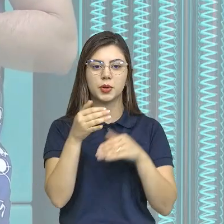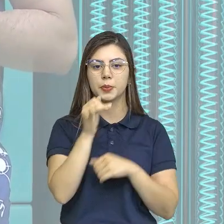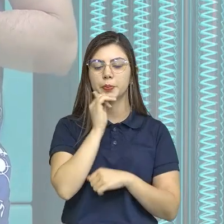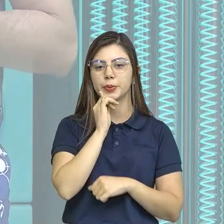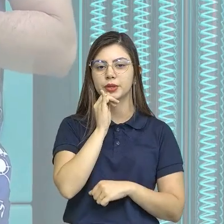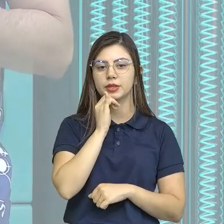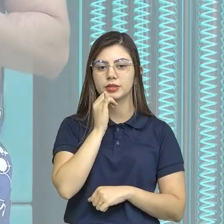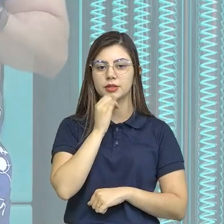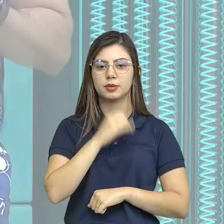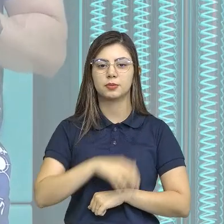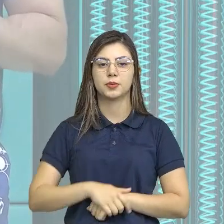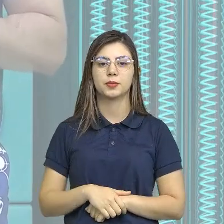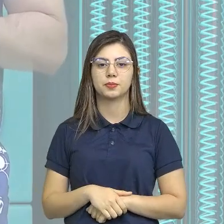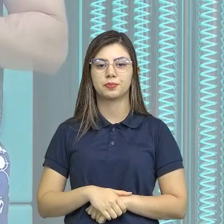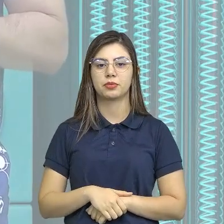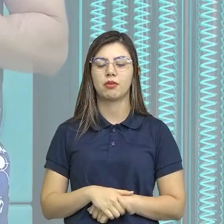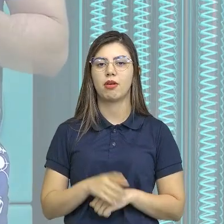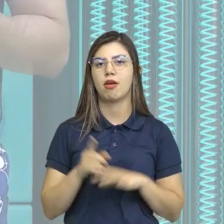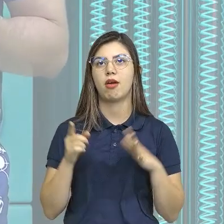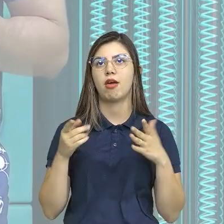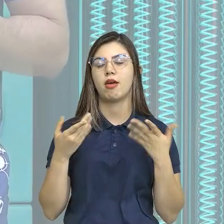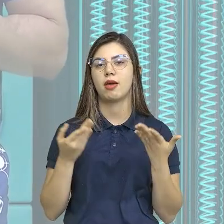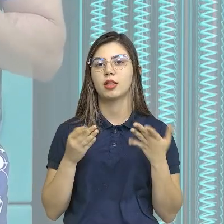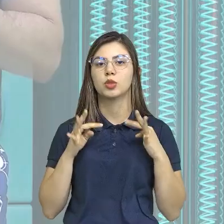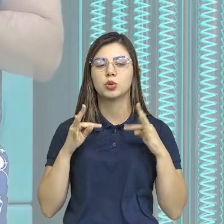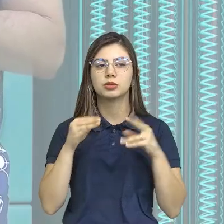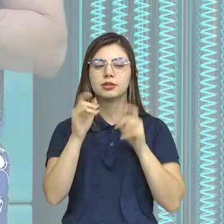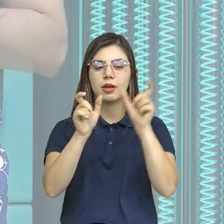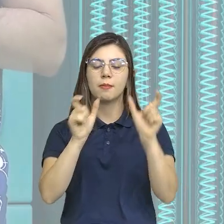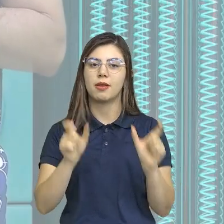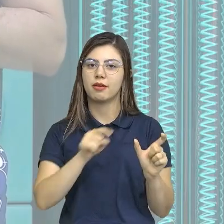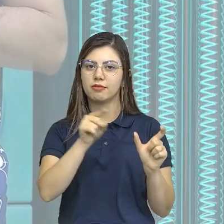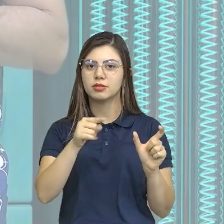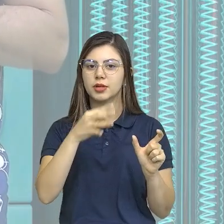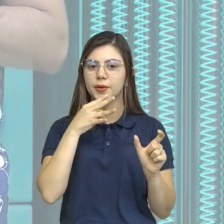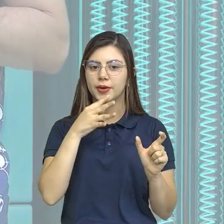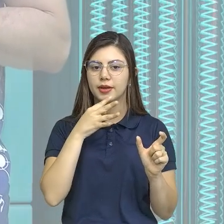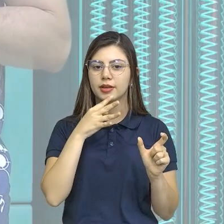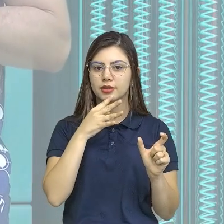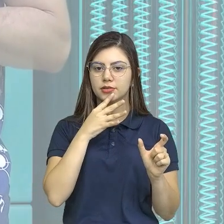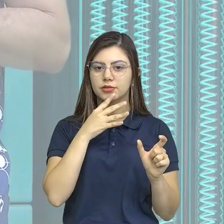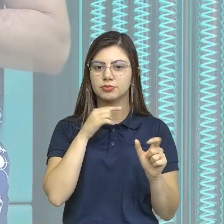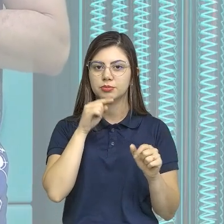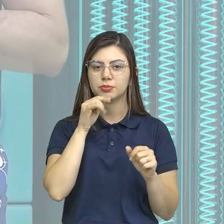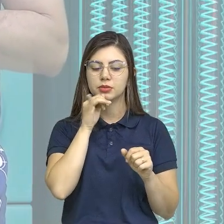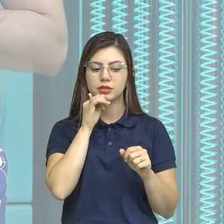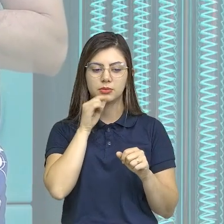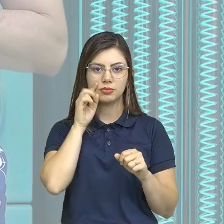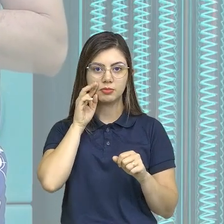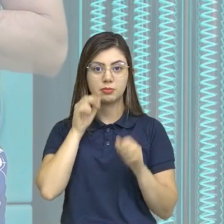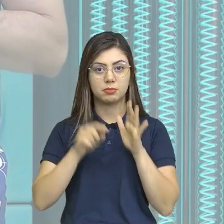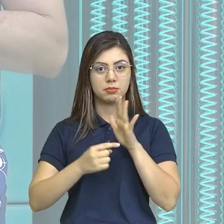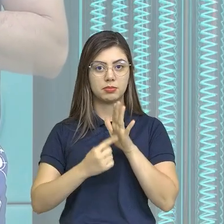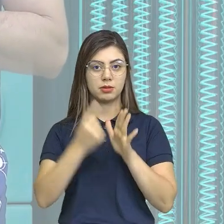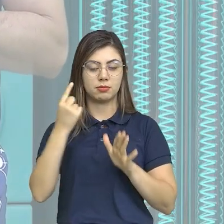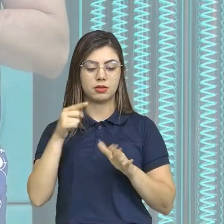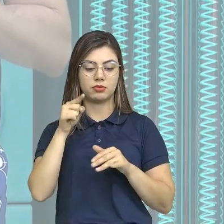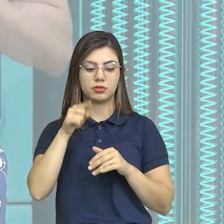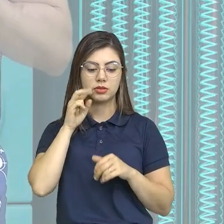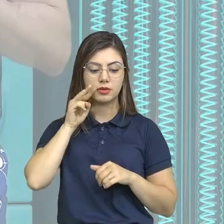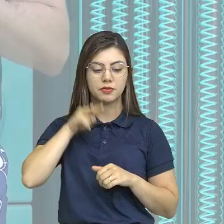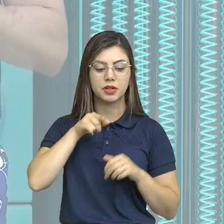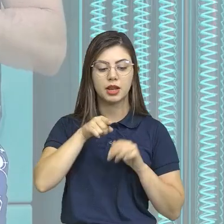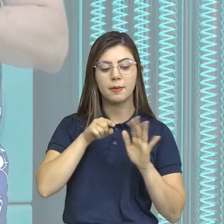que seria uma varredura do texto. Então, repare, você foi lá no final, leu a pergunta relacionada a esse texto, e aí diz